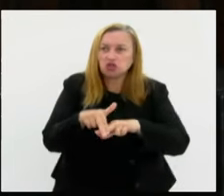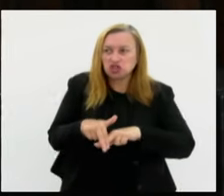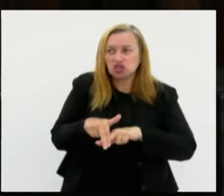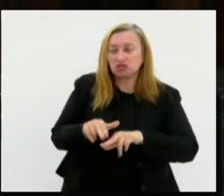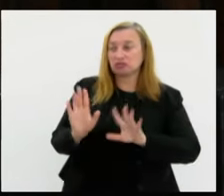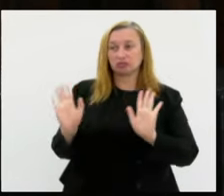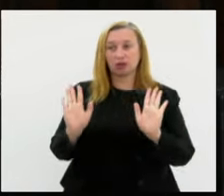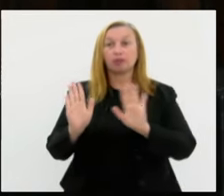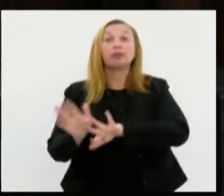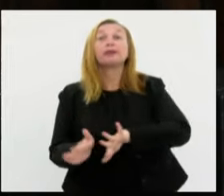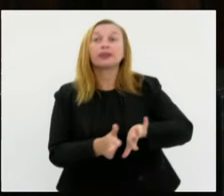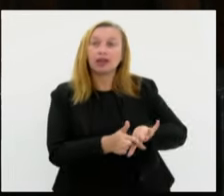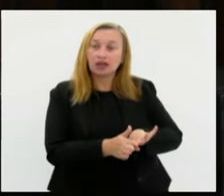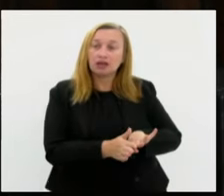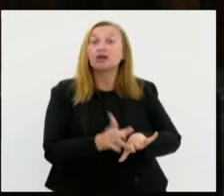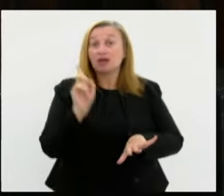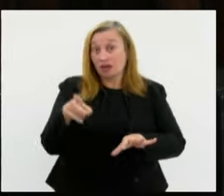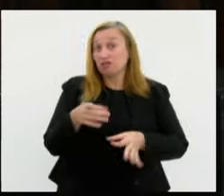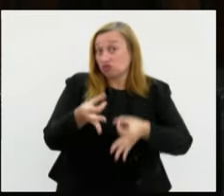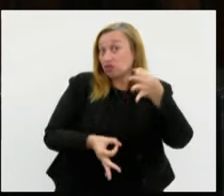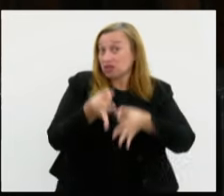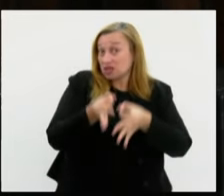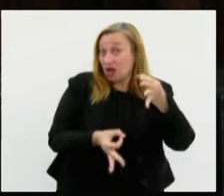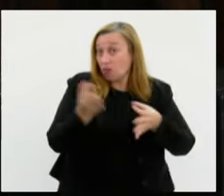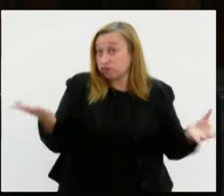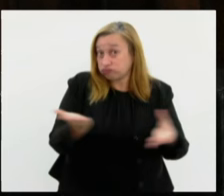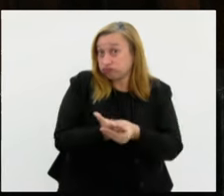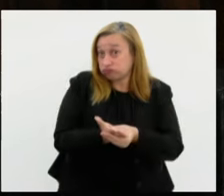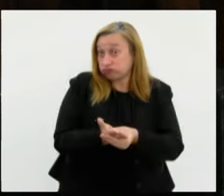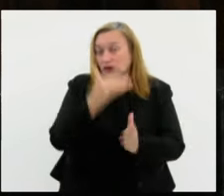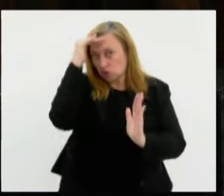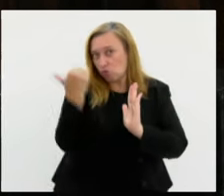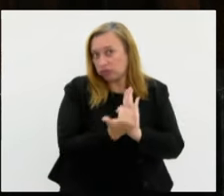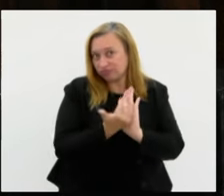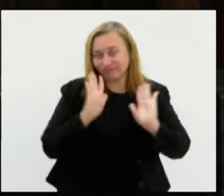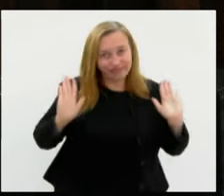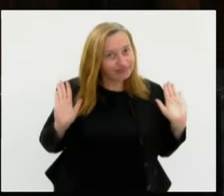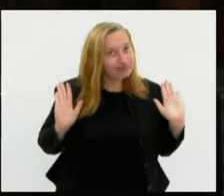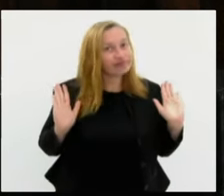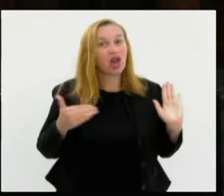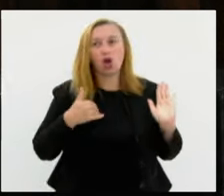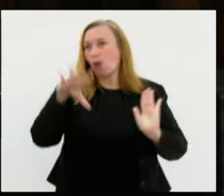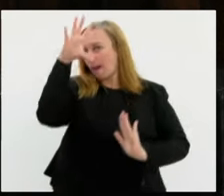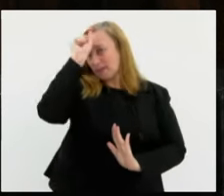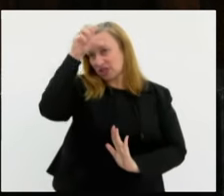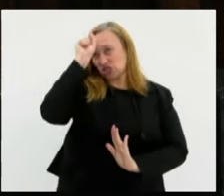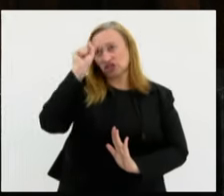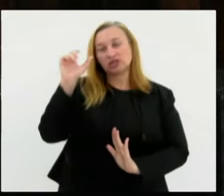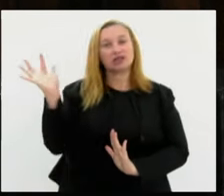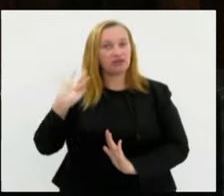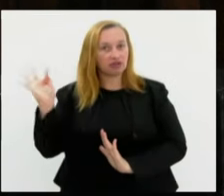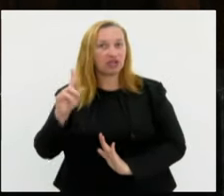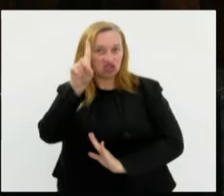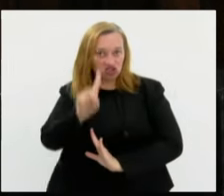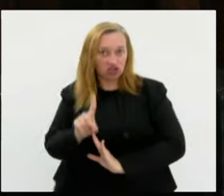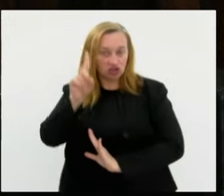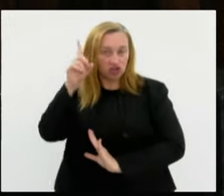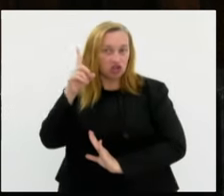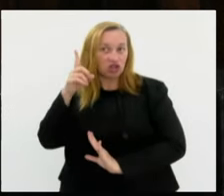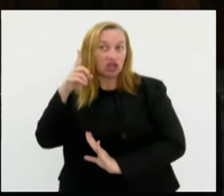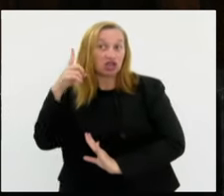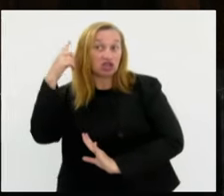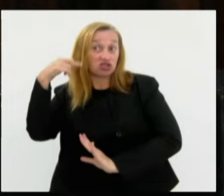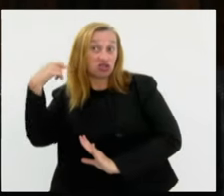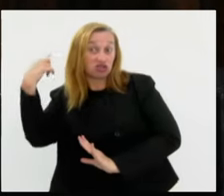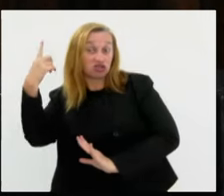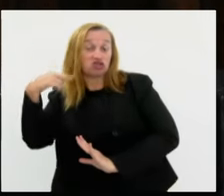medida, que são judiciais, medida judicial se cumpre. Aprendi isso na faculdade de Direito. Imagina